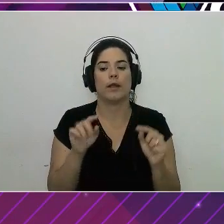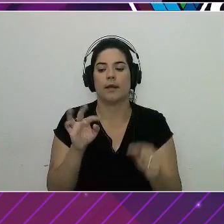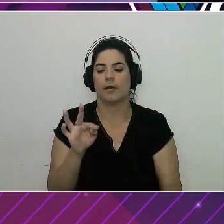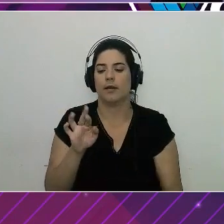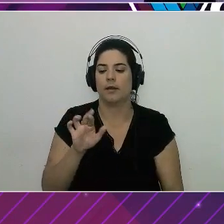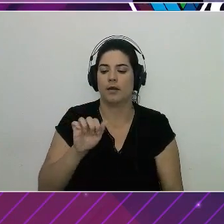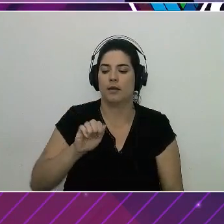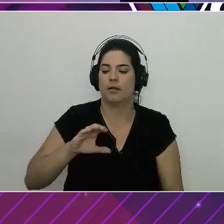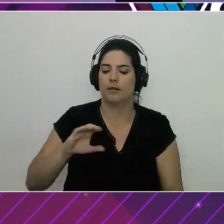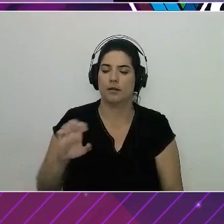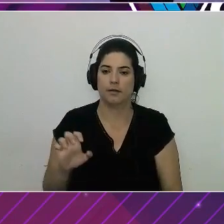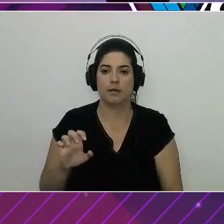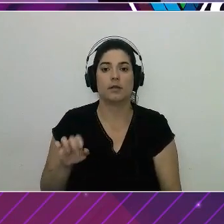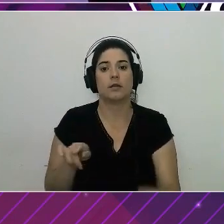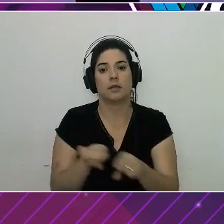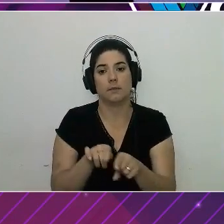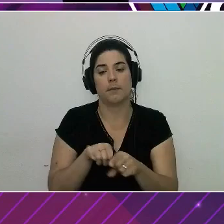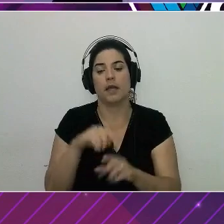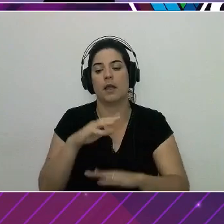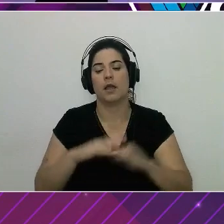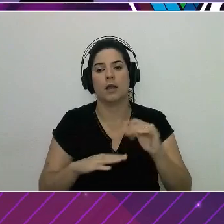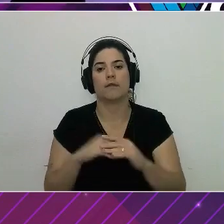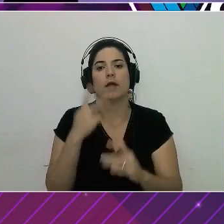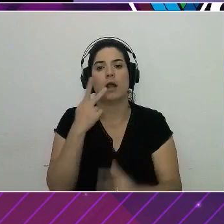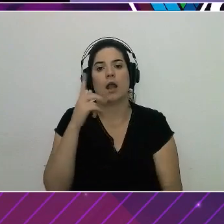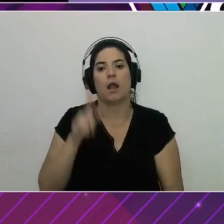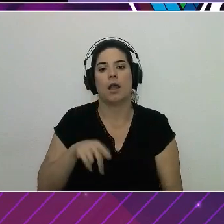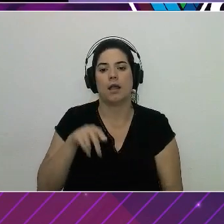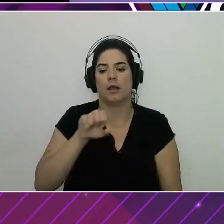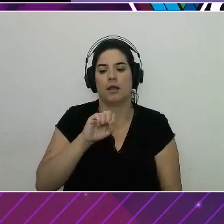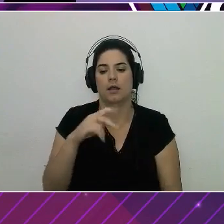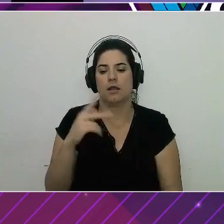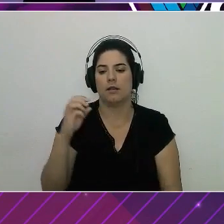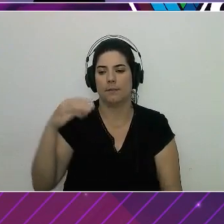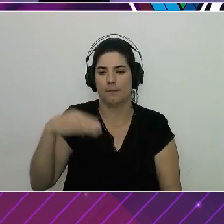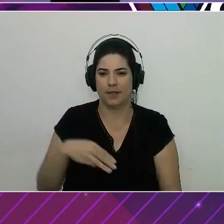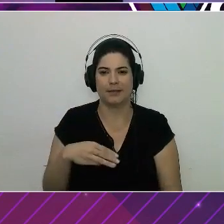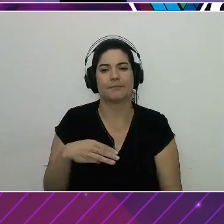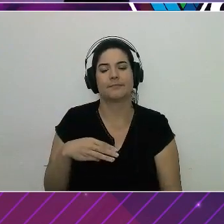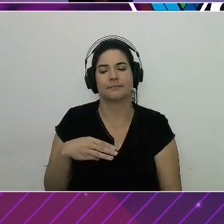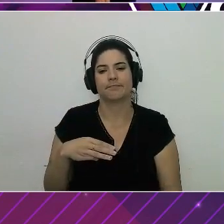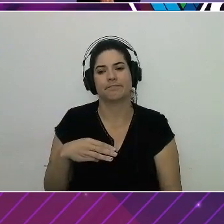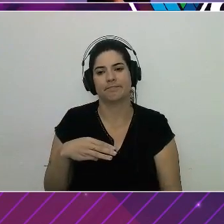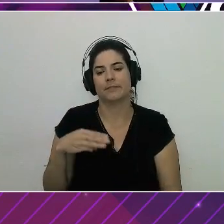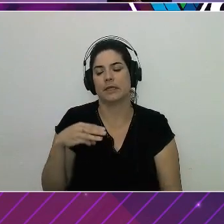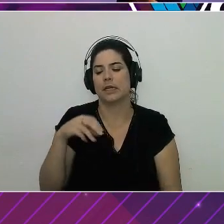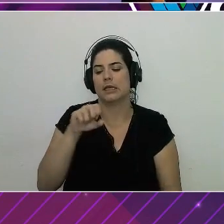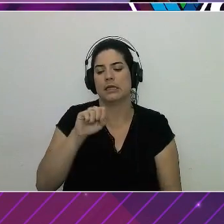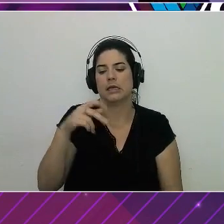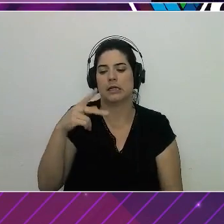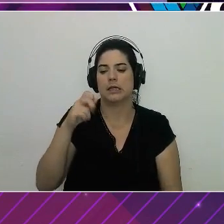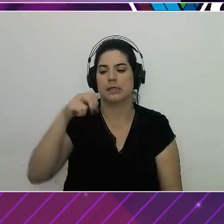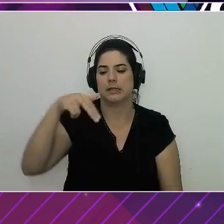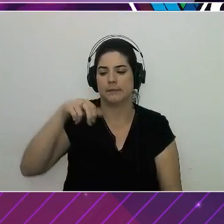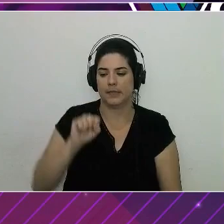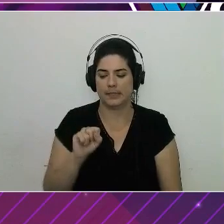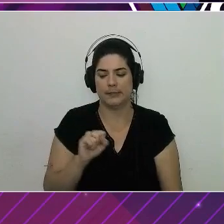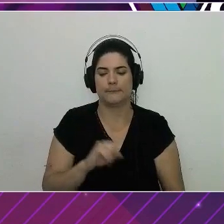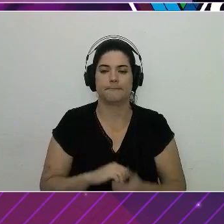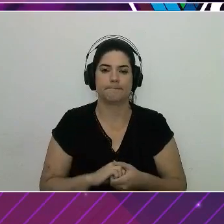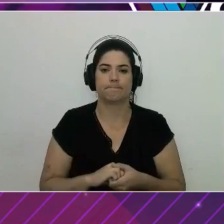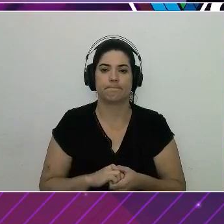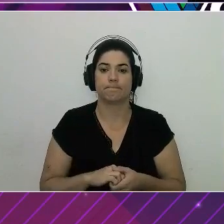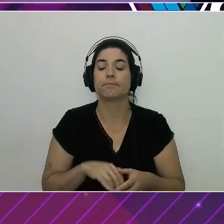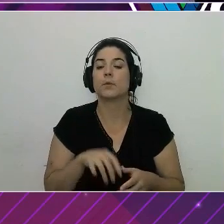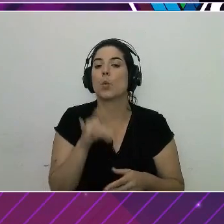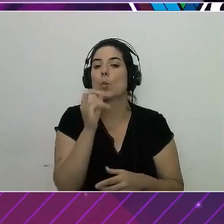operações também são chamadas de spam, na terminologia de microserviços. Tá? E um exemplo de ferramenta de